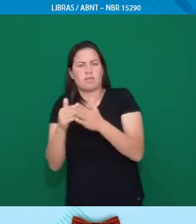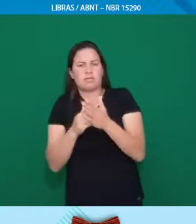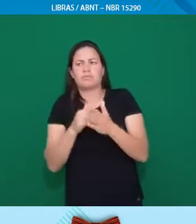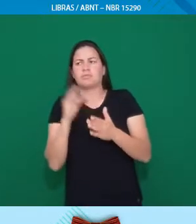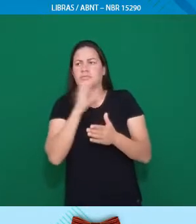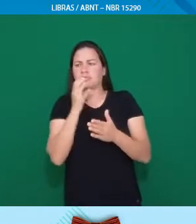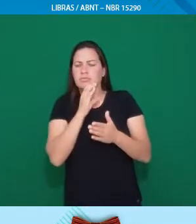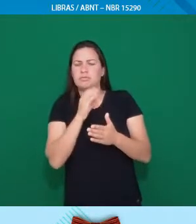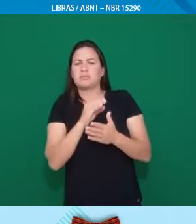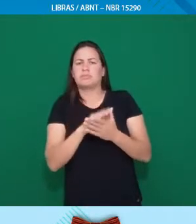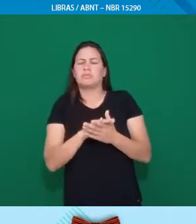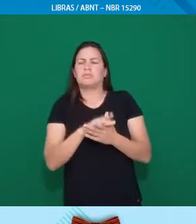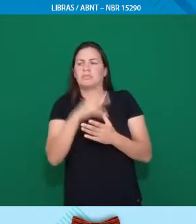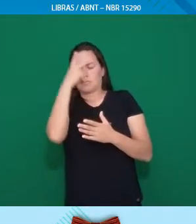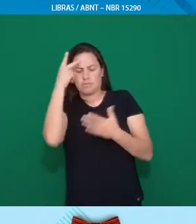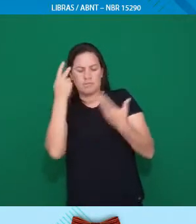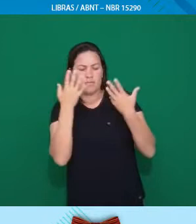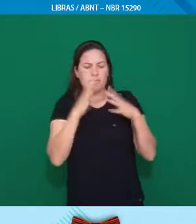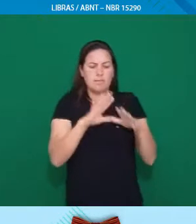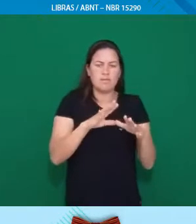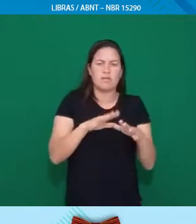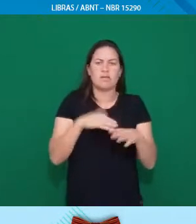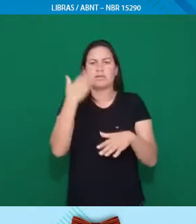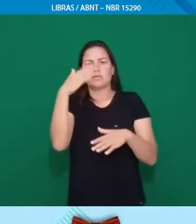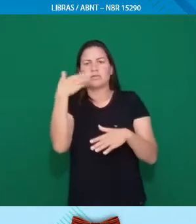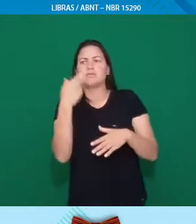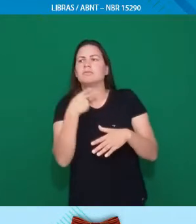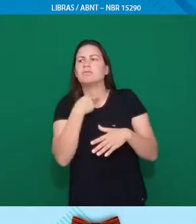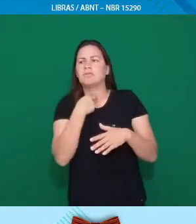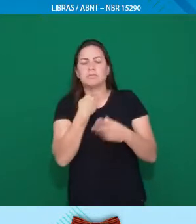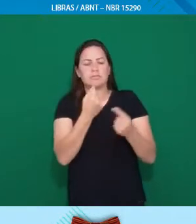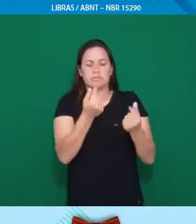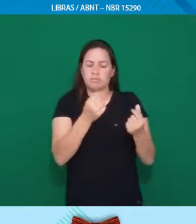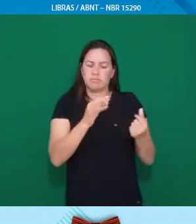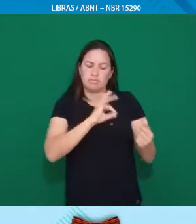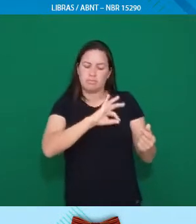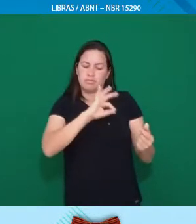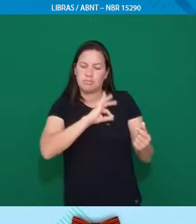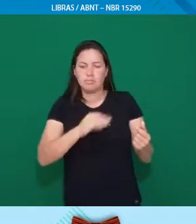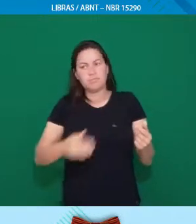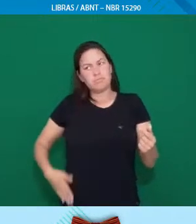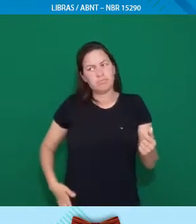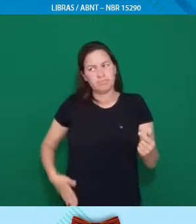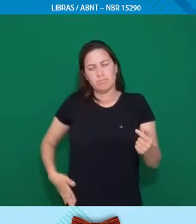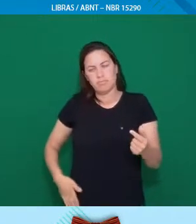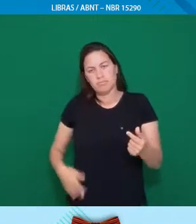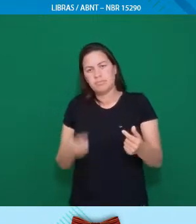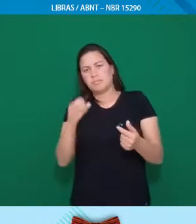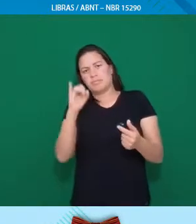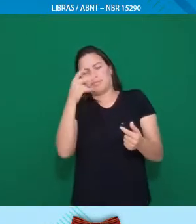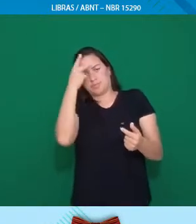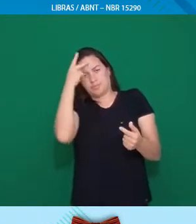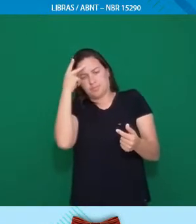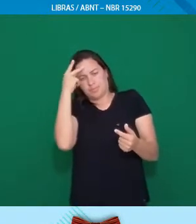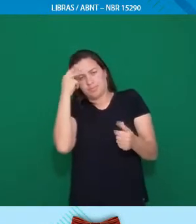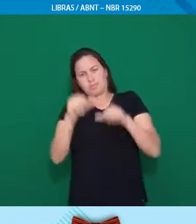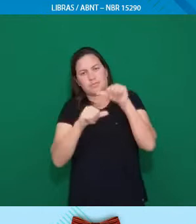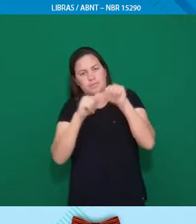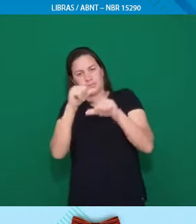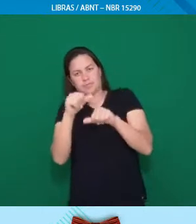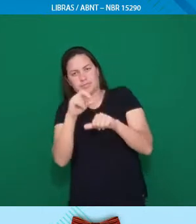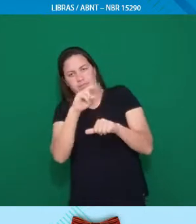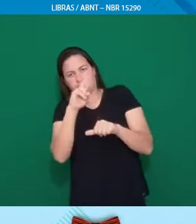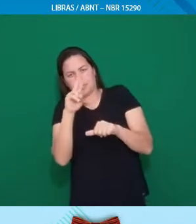cobrar hum hum e as pessoas sabem que quanto é que pode gastar ou não pode né E se a pessoa necessita numa